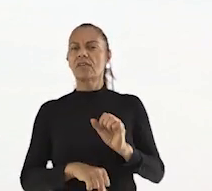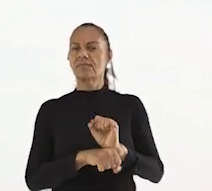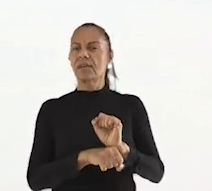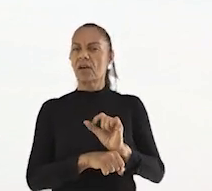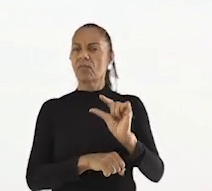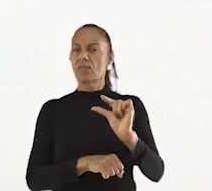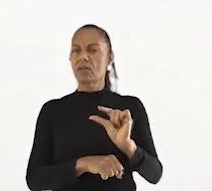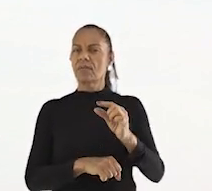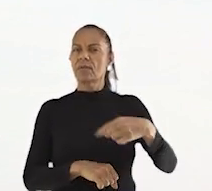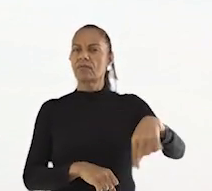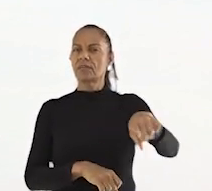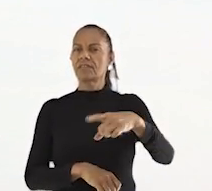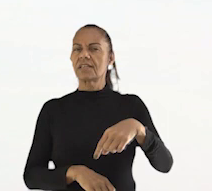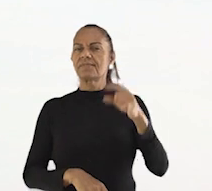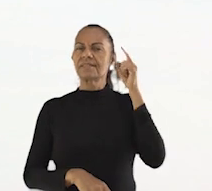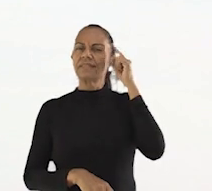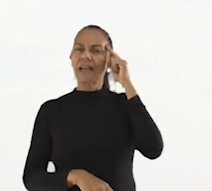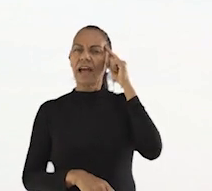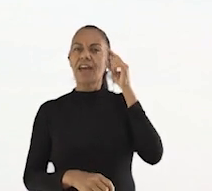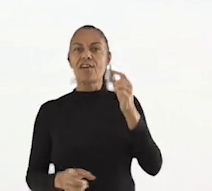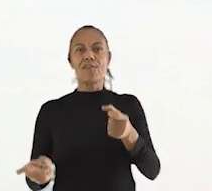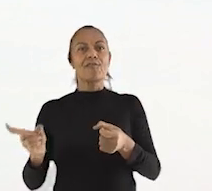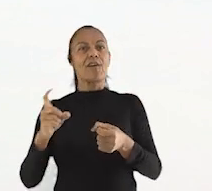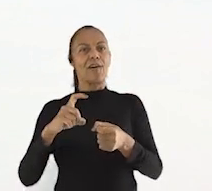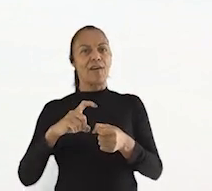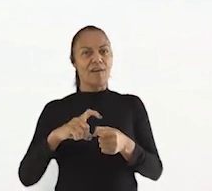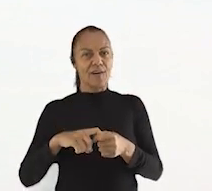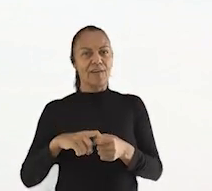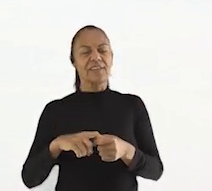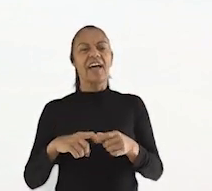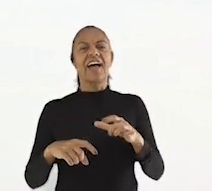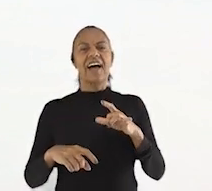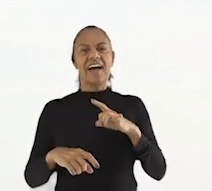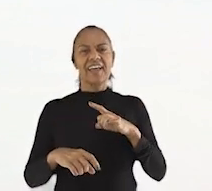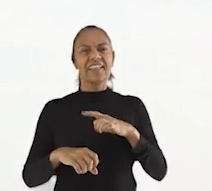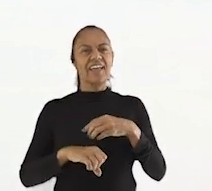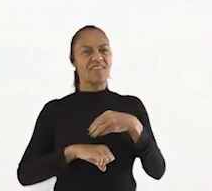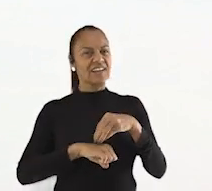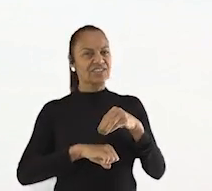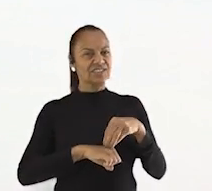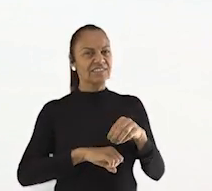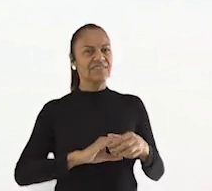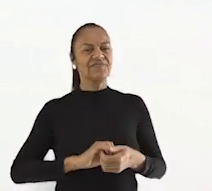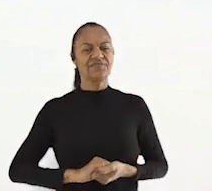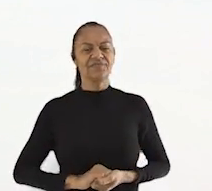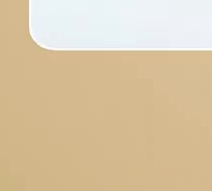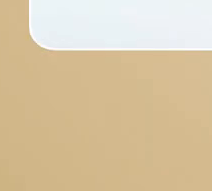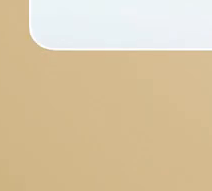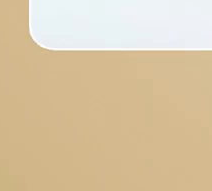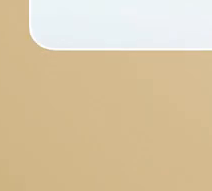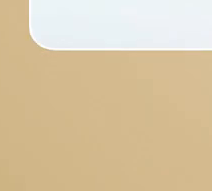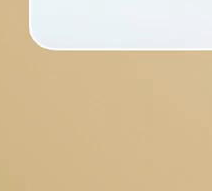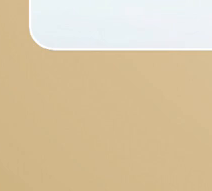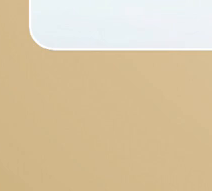local? Vou te dar um tempinho para pensar a respeito e já volto com algumas opções.